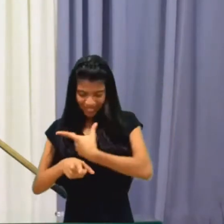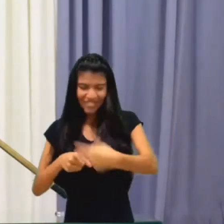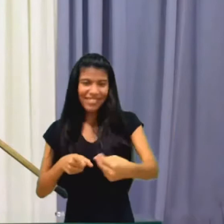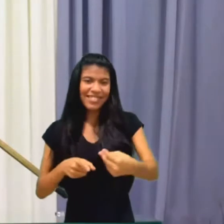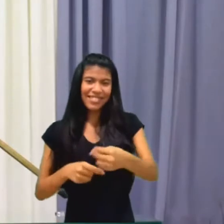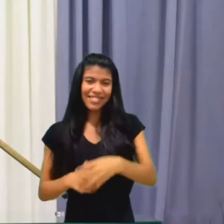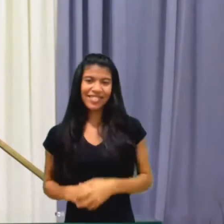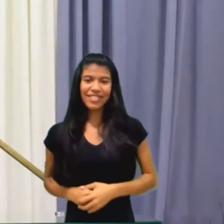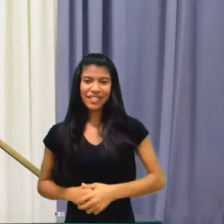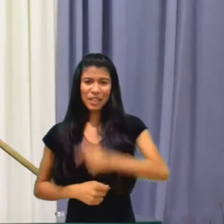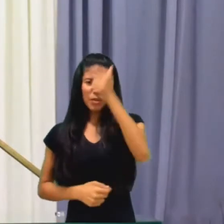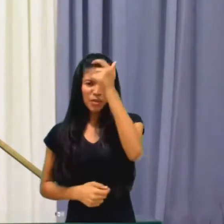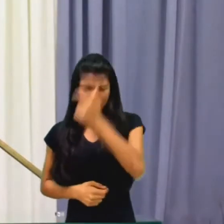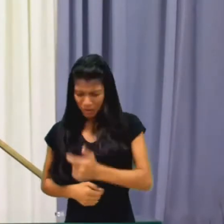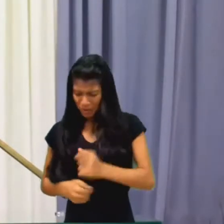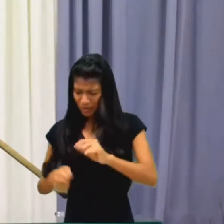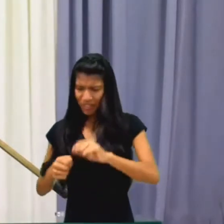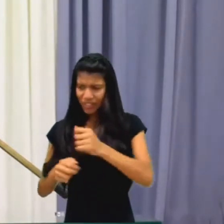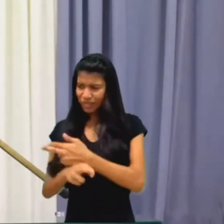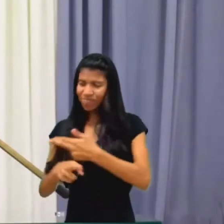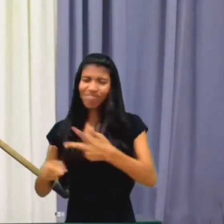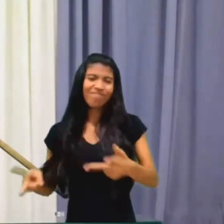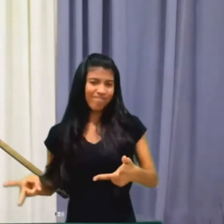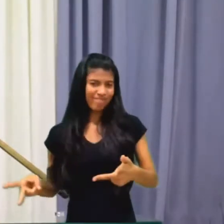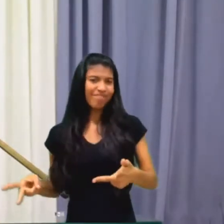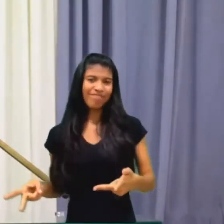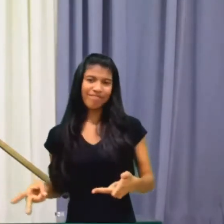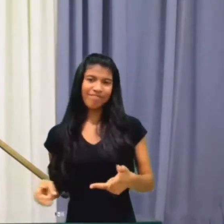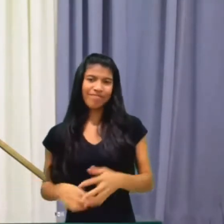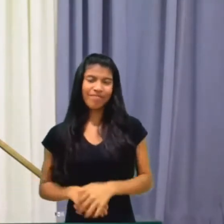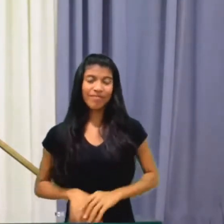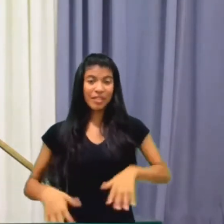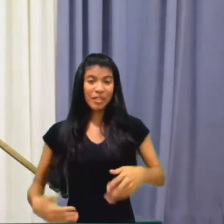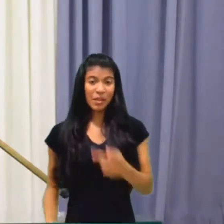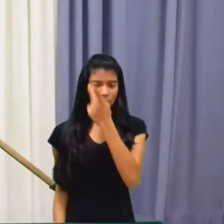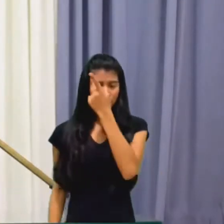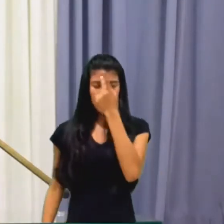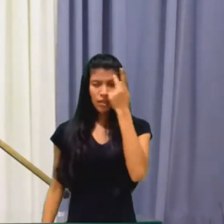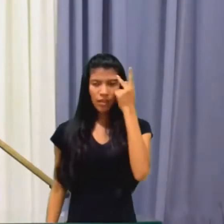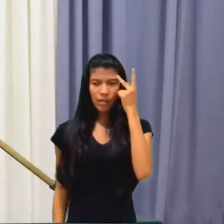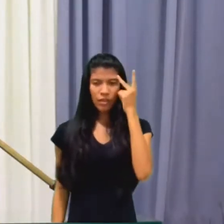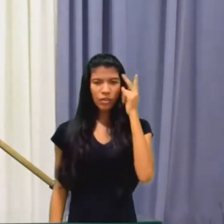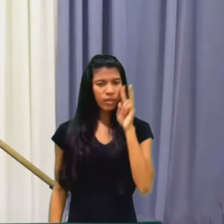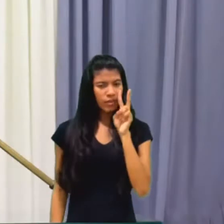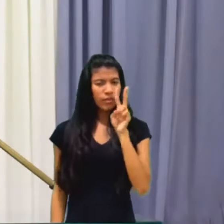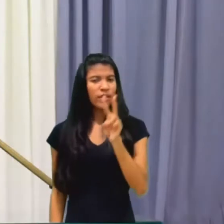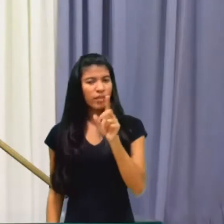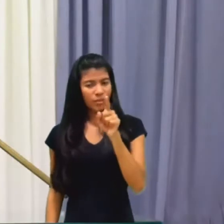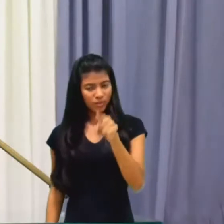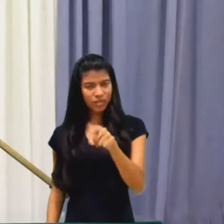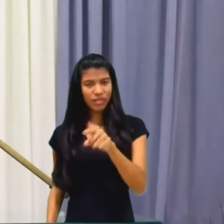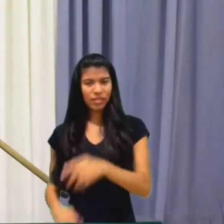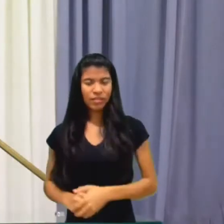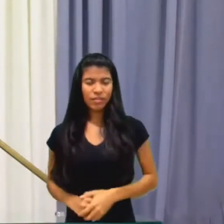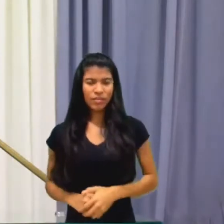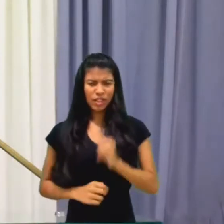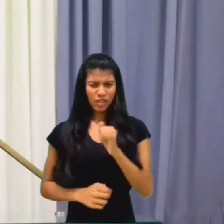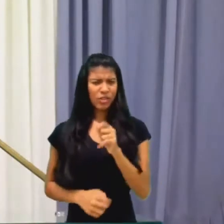faz diferente das demais pessoas. Por isso, as pessoas olham para você, meu amado irmão, e dizem assim: você é crente, não